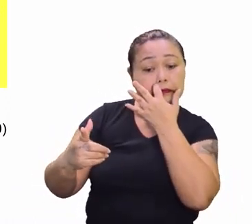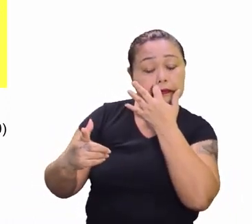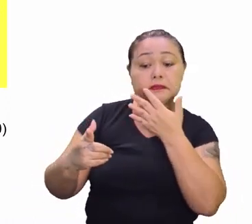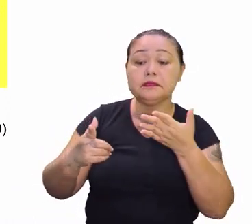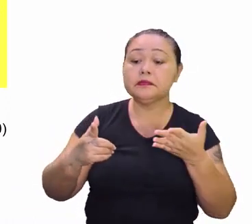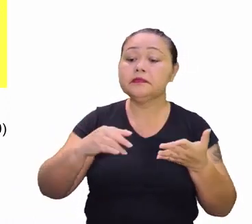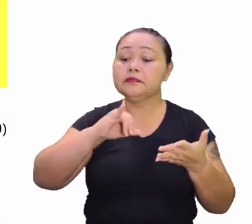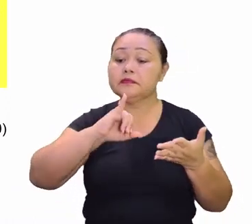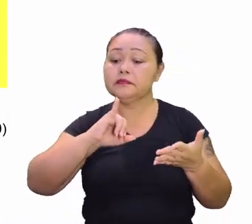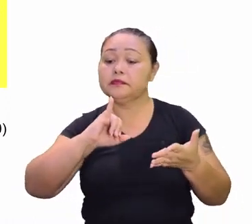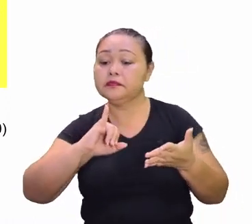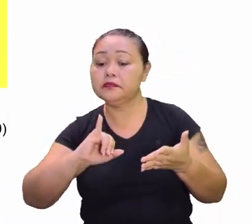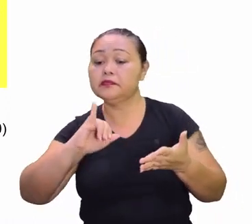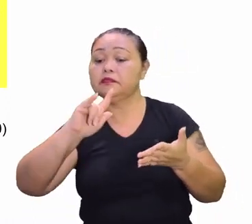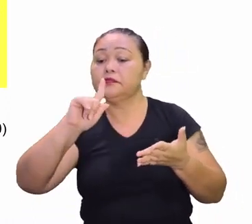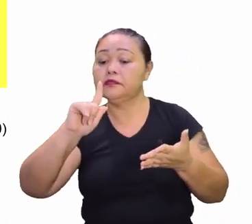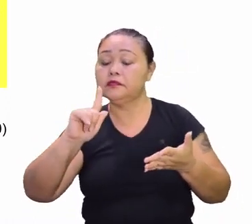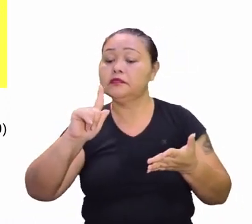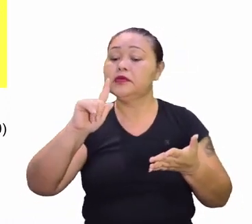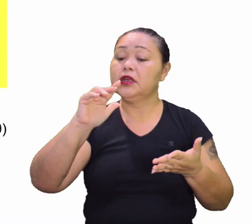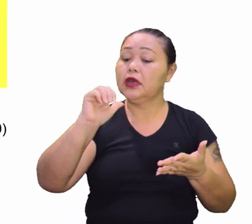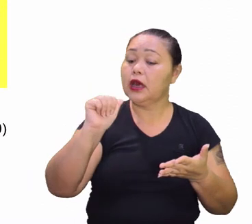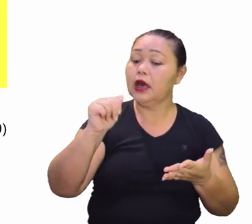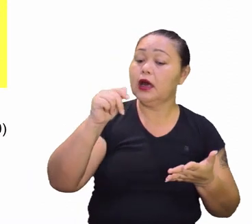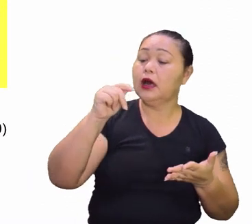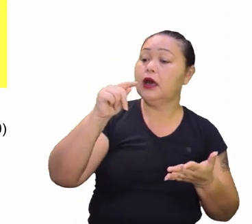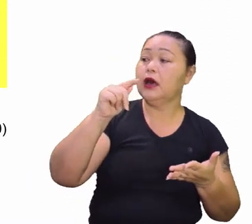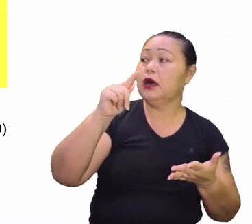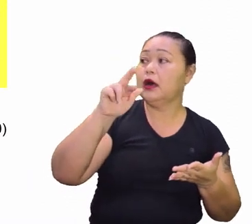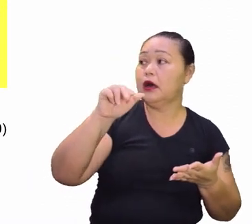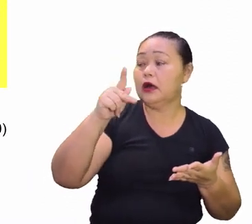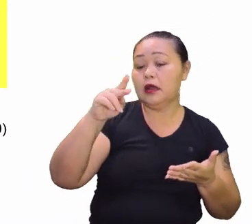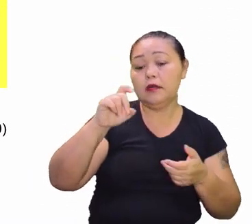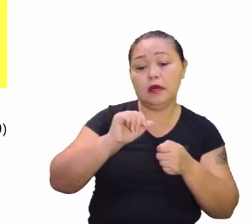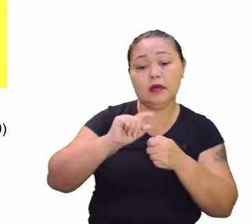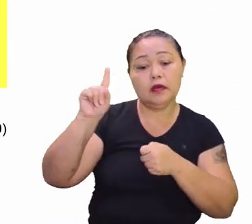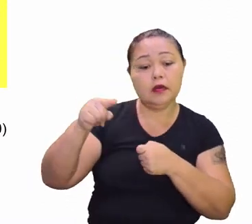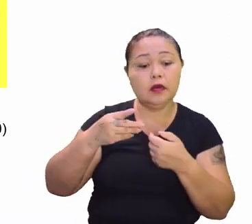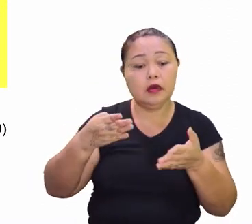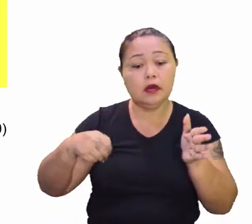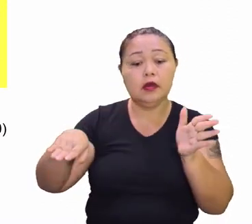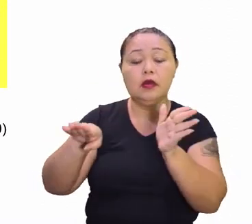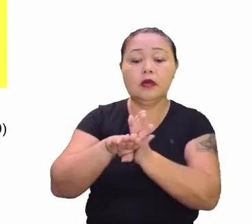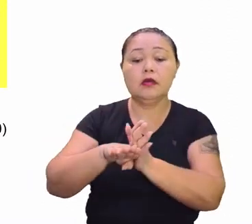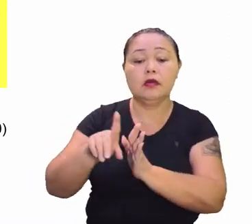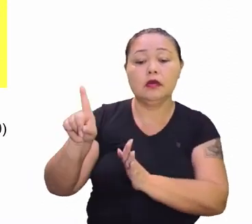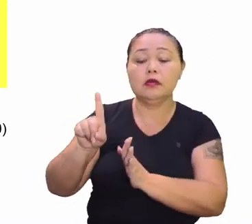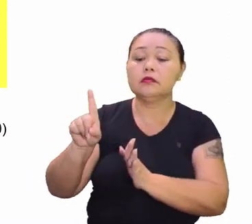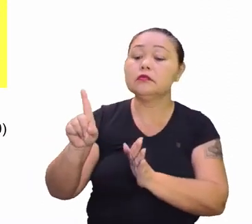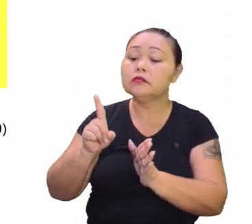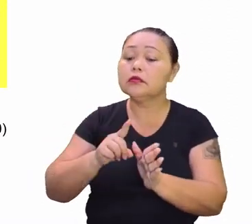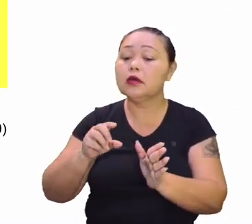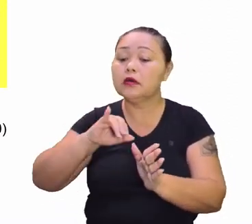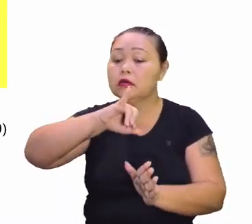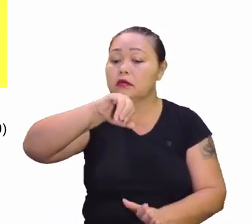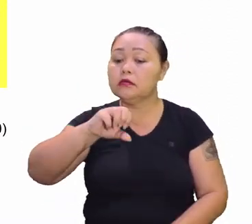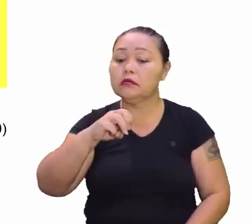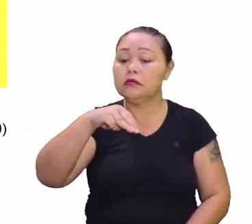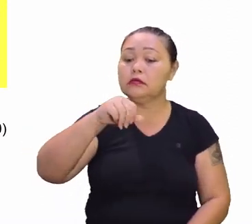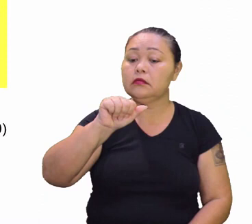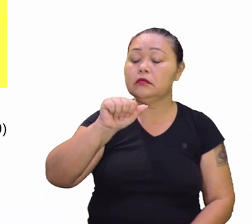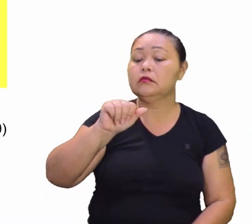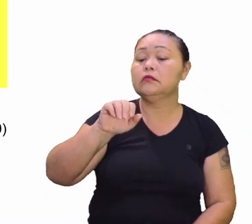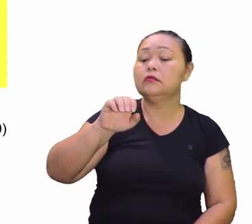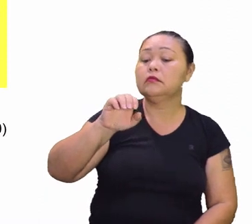são garapés, braços de rios que vão caindo nesses garapés até alcançar o Rio Jamari.